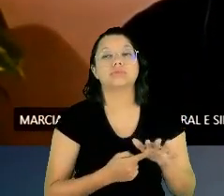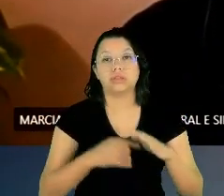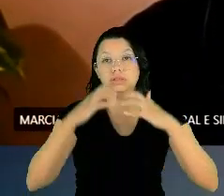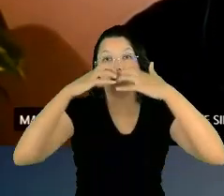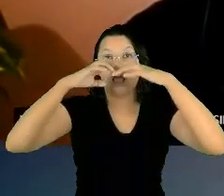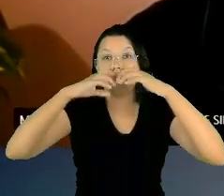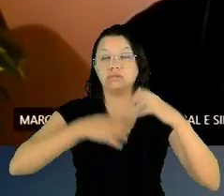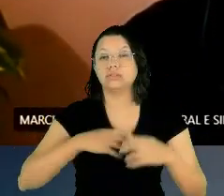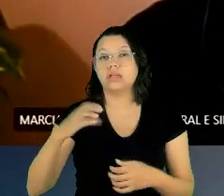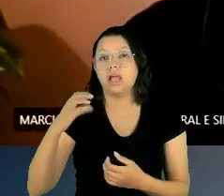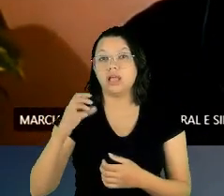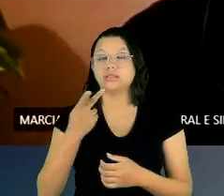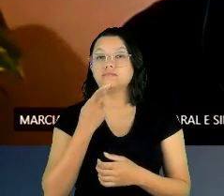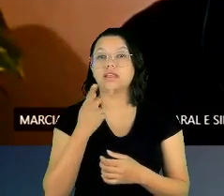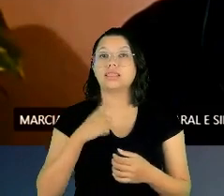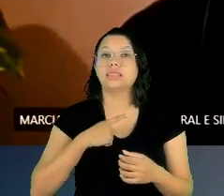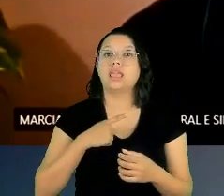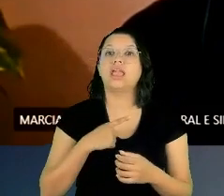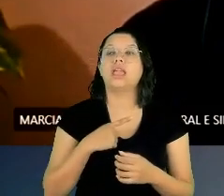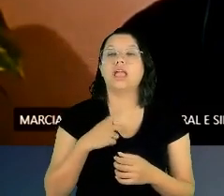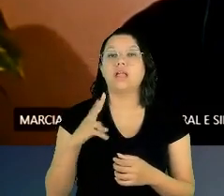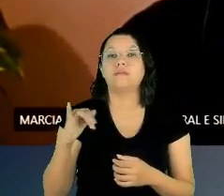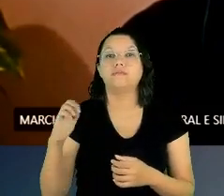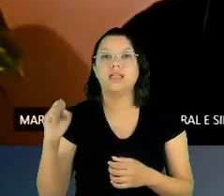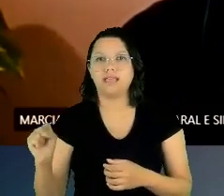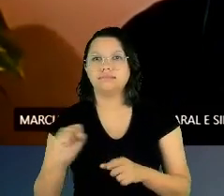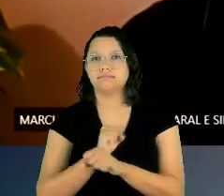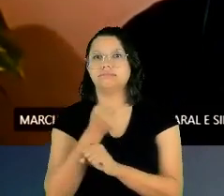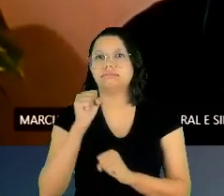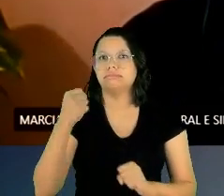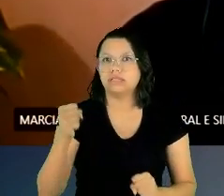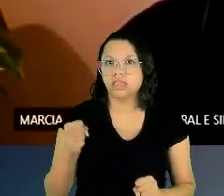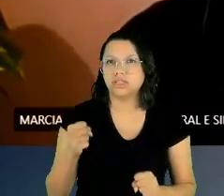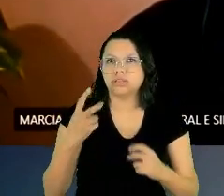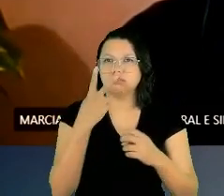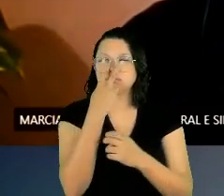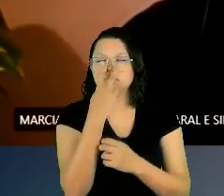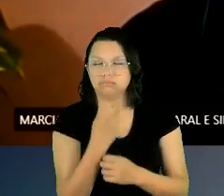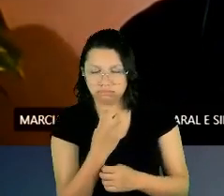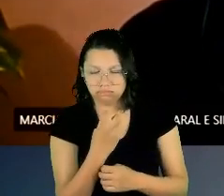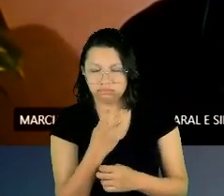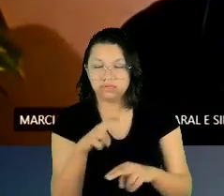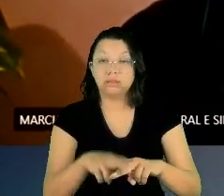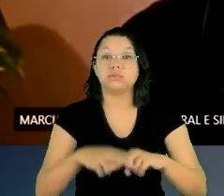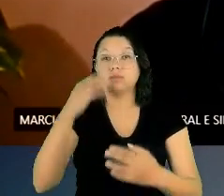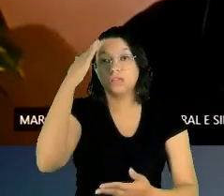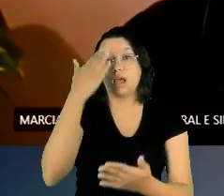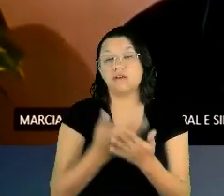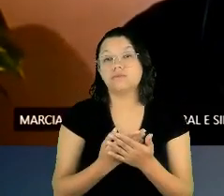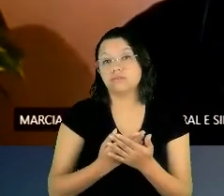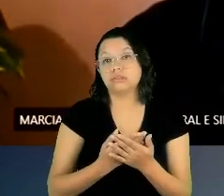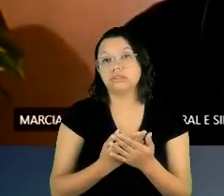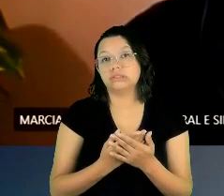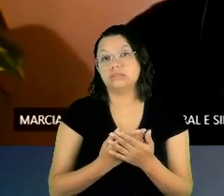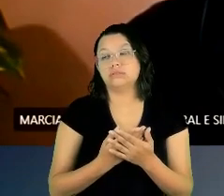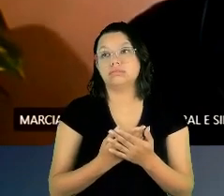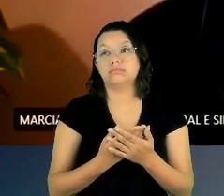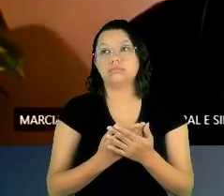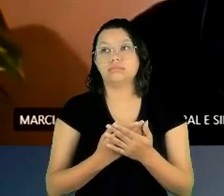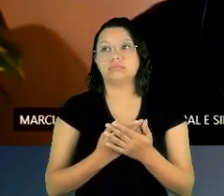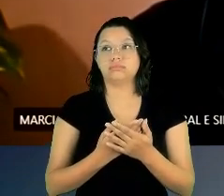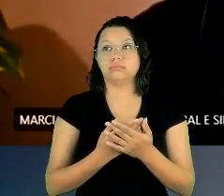têm mostrado, a neurociência confirma, a gente tem um viés muito grande de cegueira, né, a